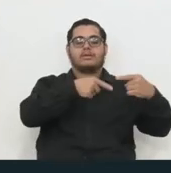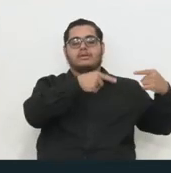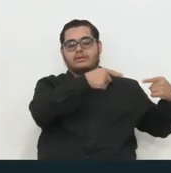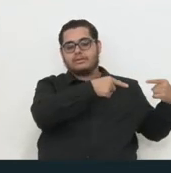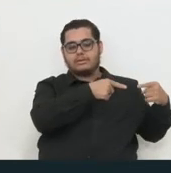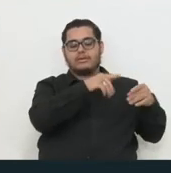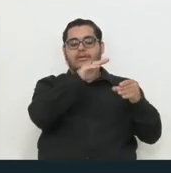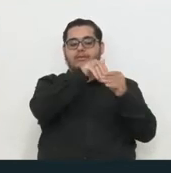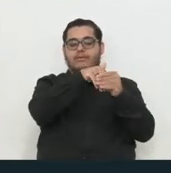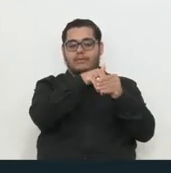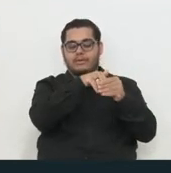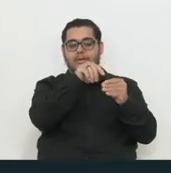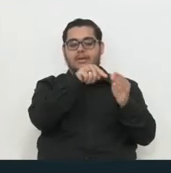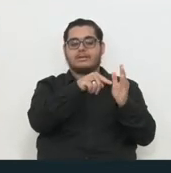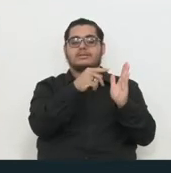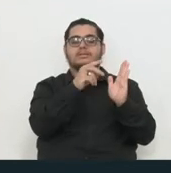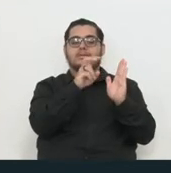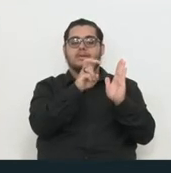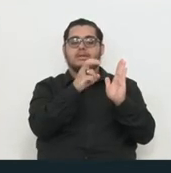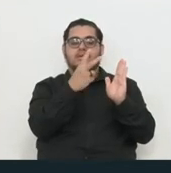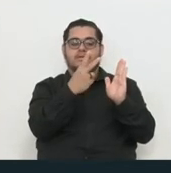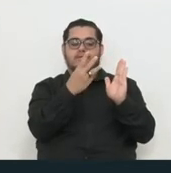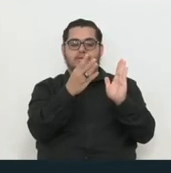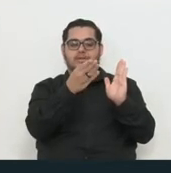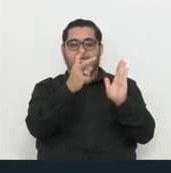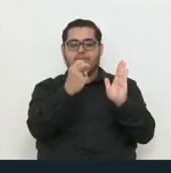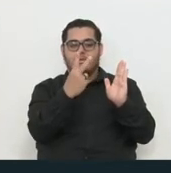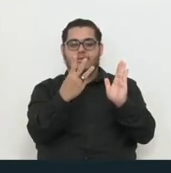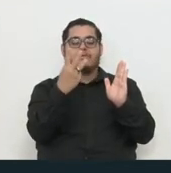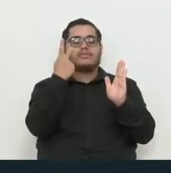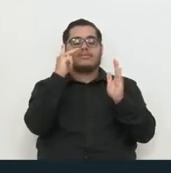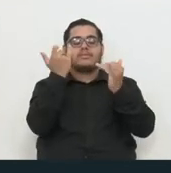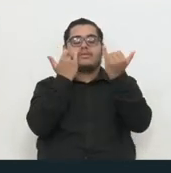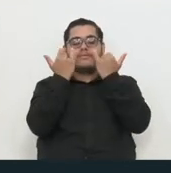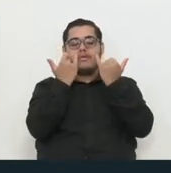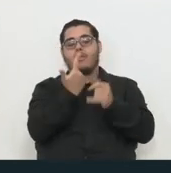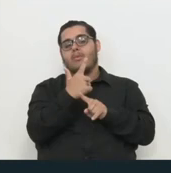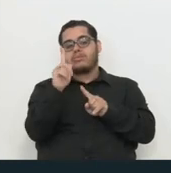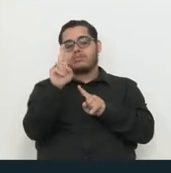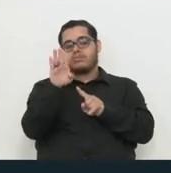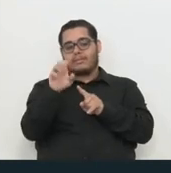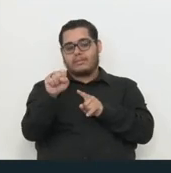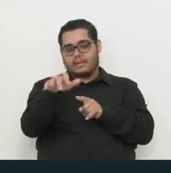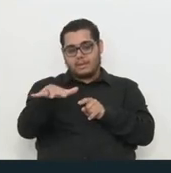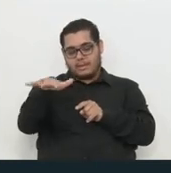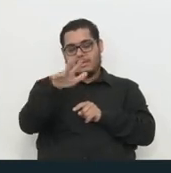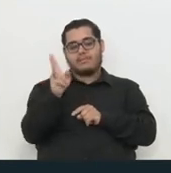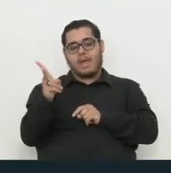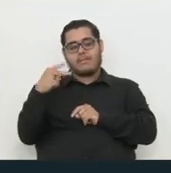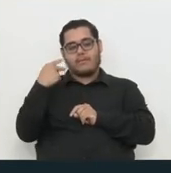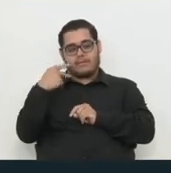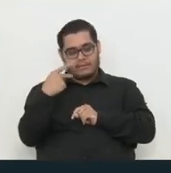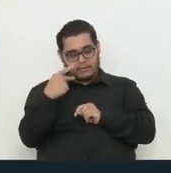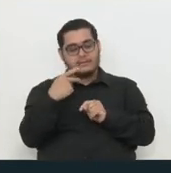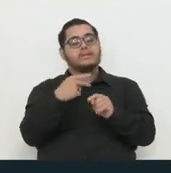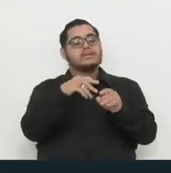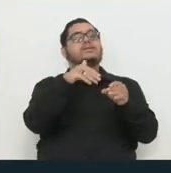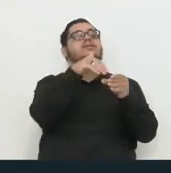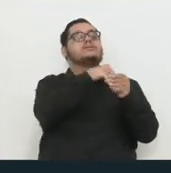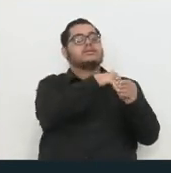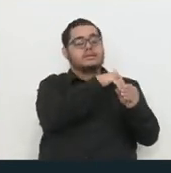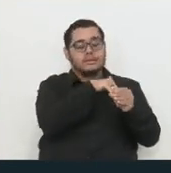536/2023 informações sobre o atendimento médico da UBS Vereador Leão Dourado em discussão Enseada da discussão em votação